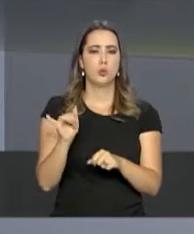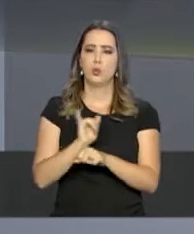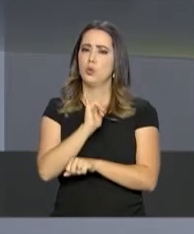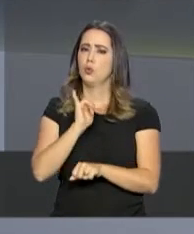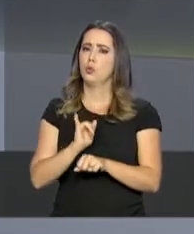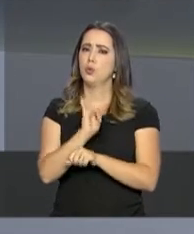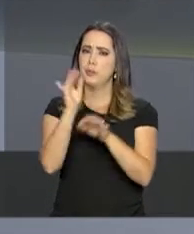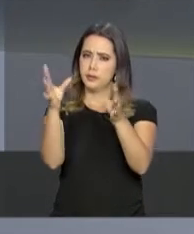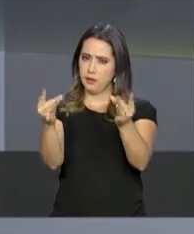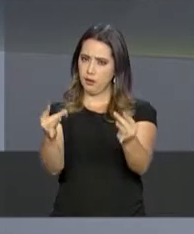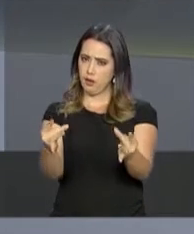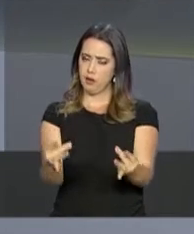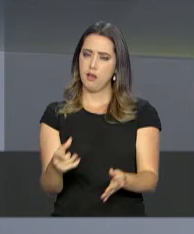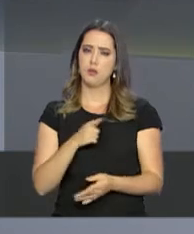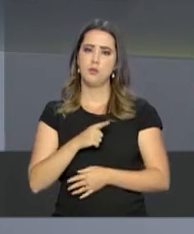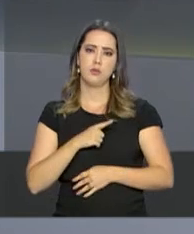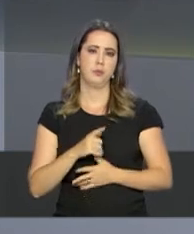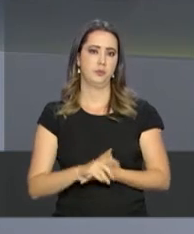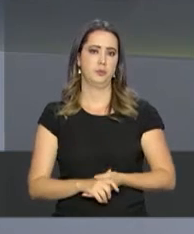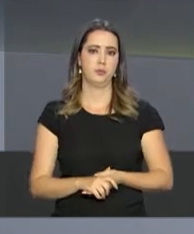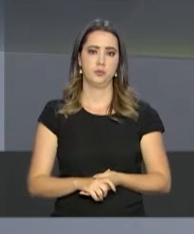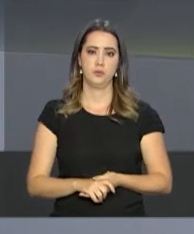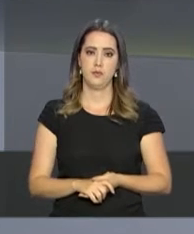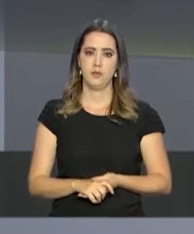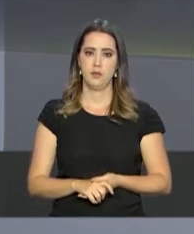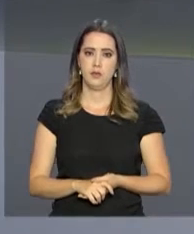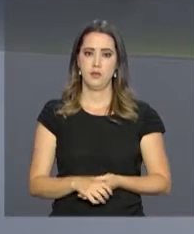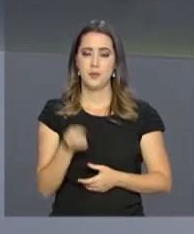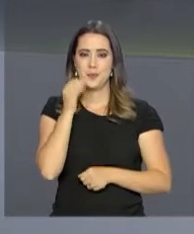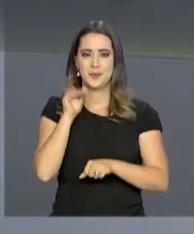as reportagens estão disponíveis em nosso canal no YouTube.